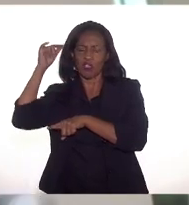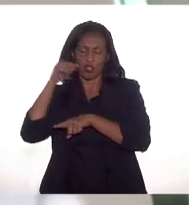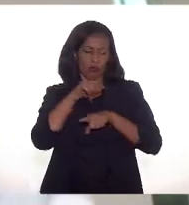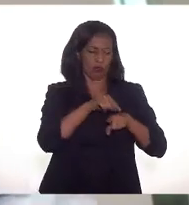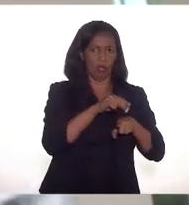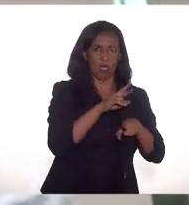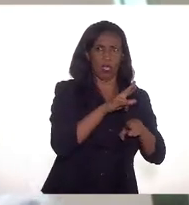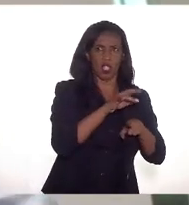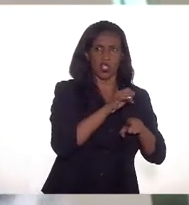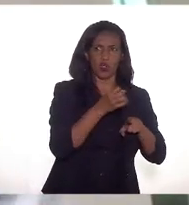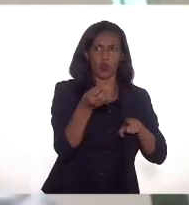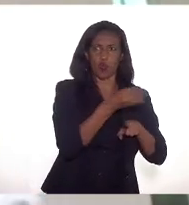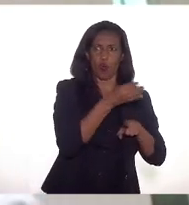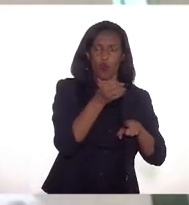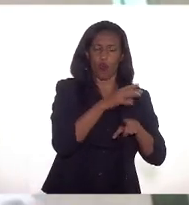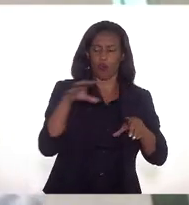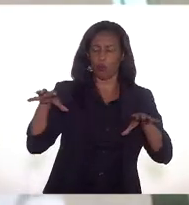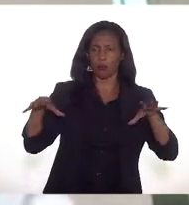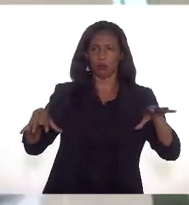novo,